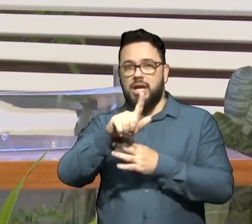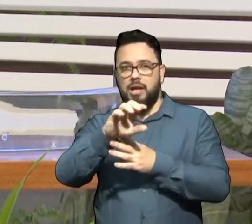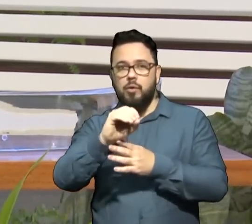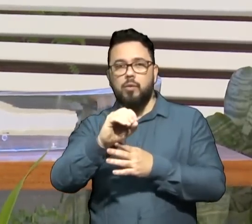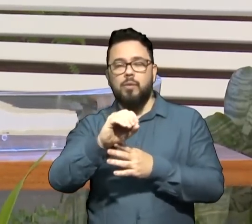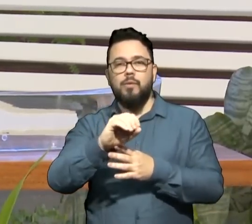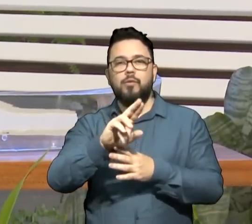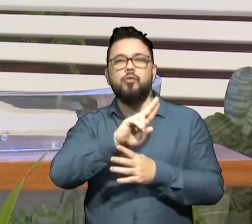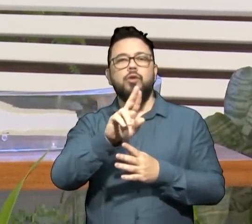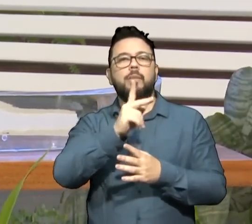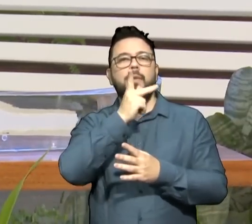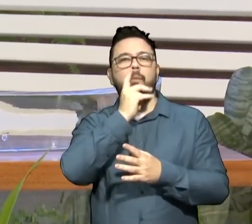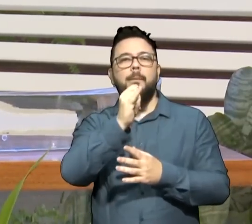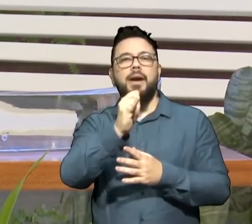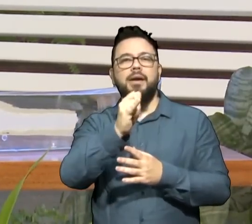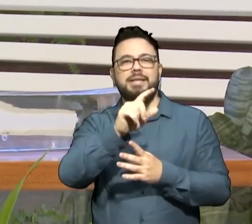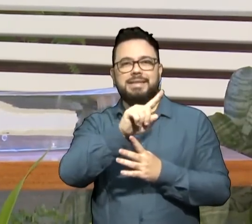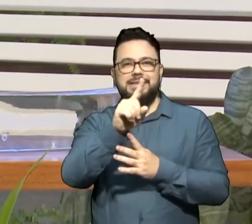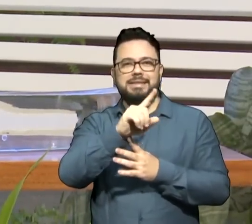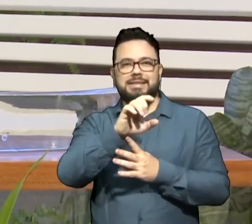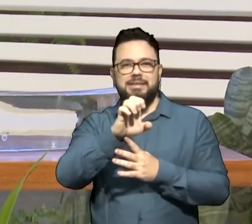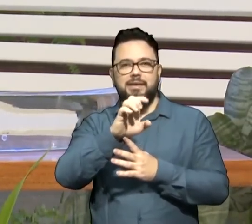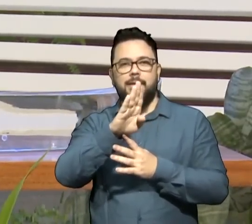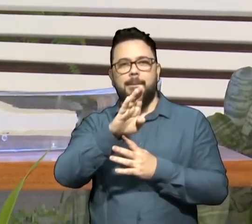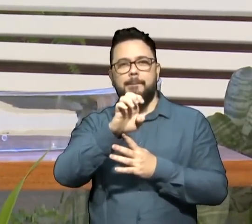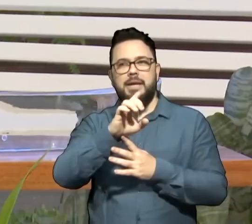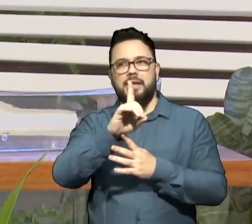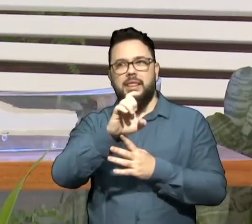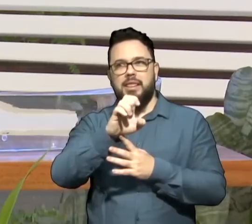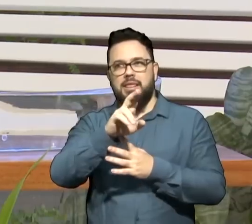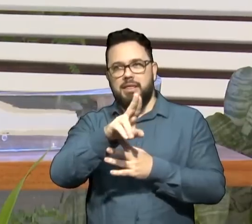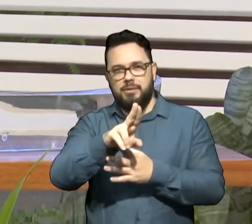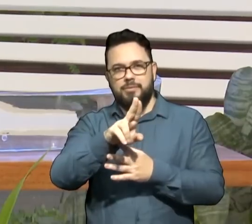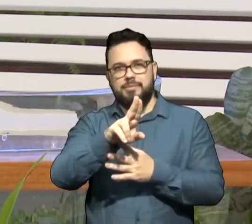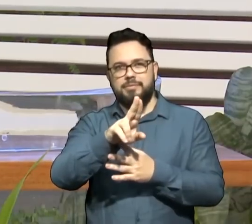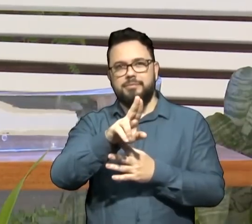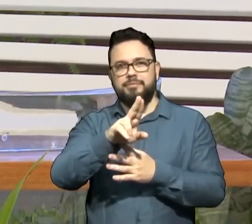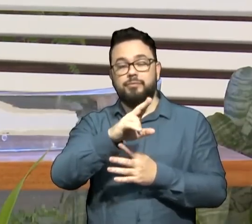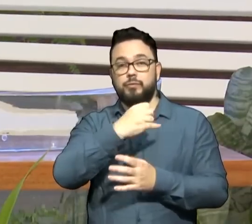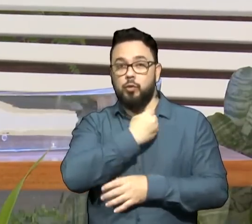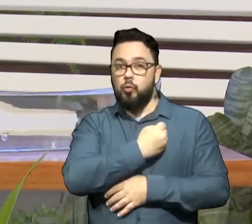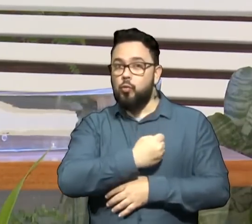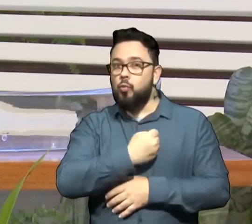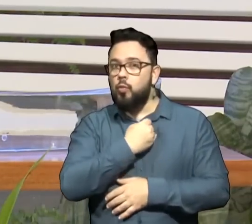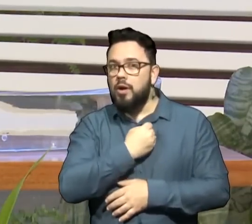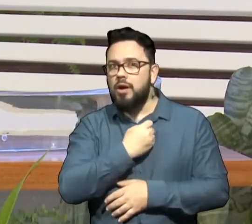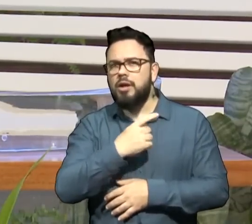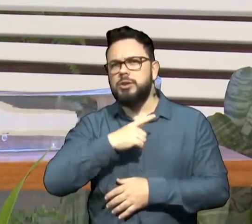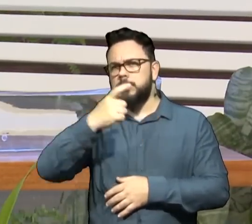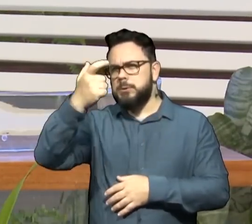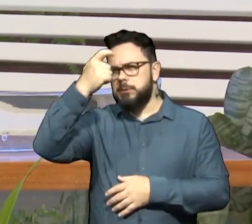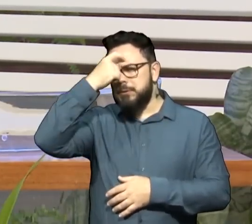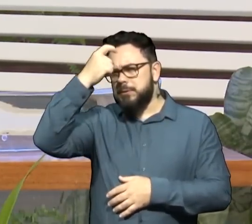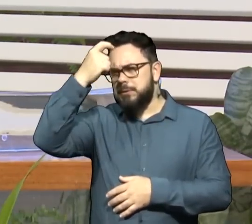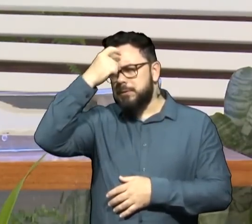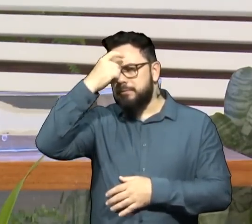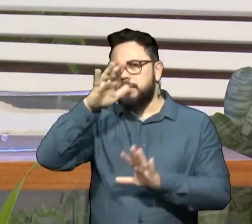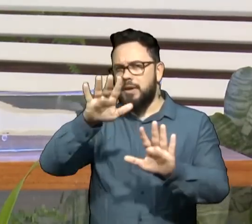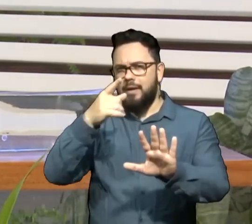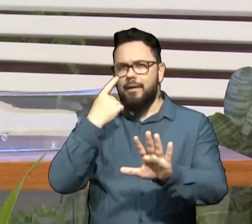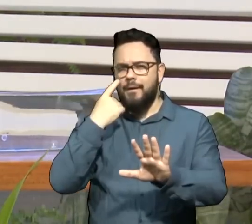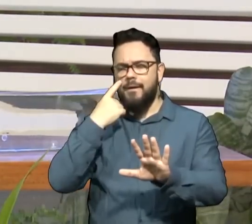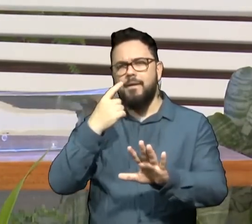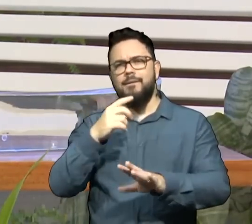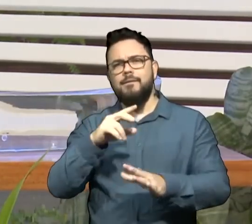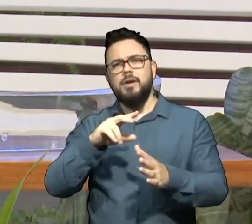pai dele Zebedeu agora João tinha um caráter tão grande lembra que eu falei dessa questão do